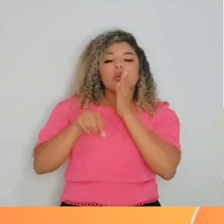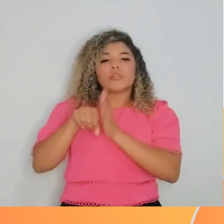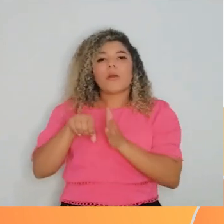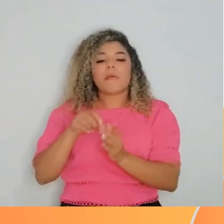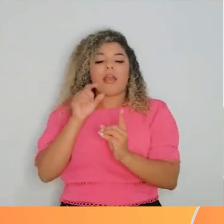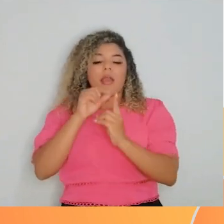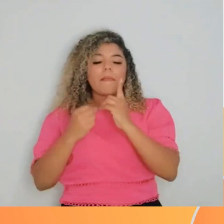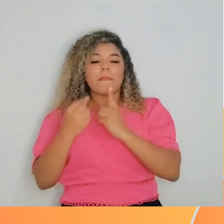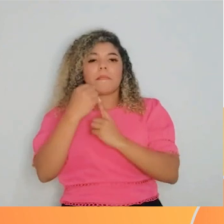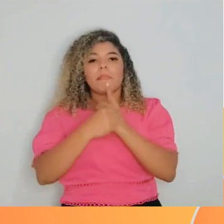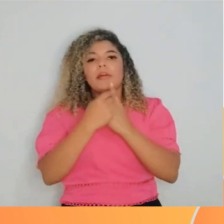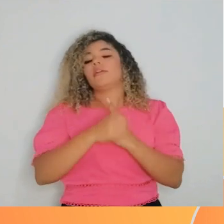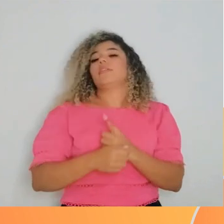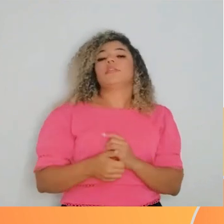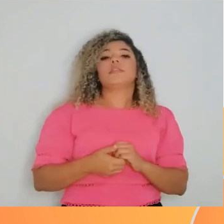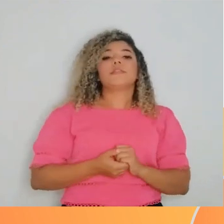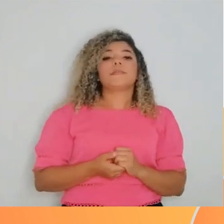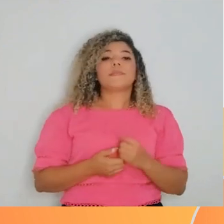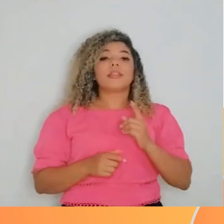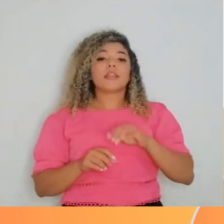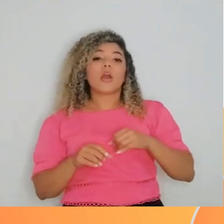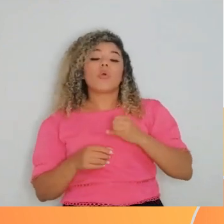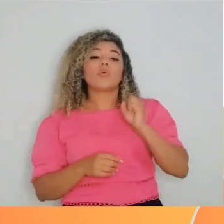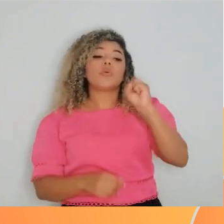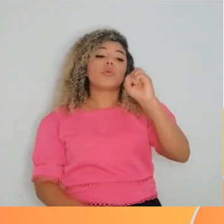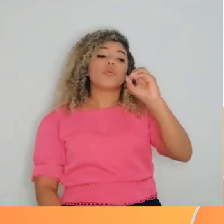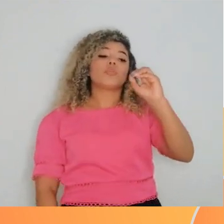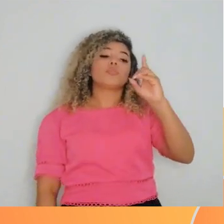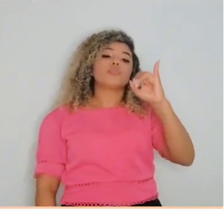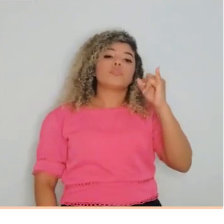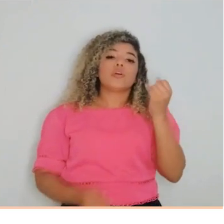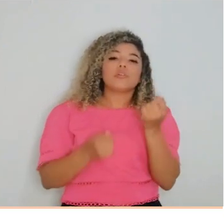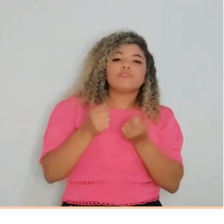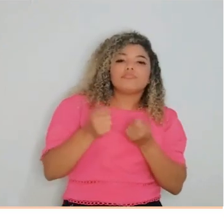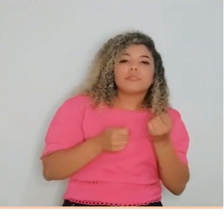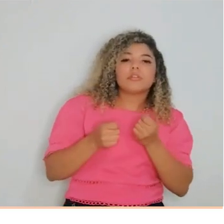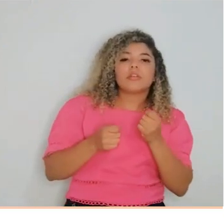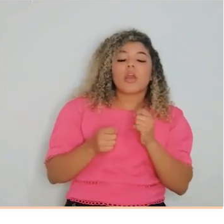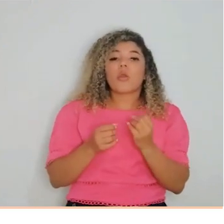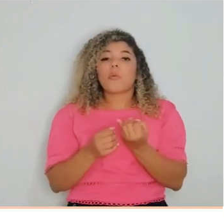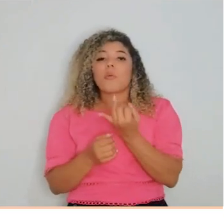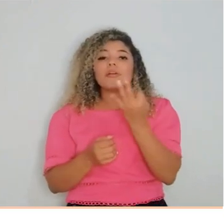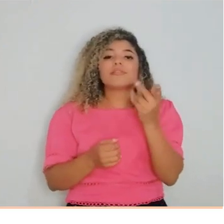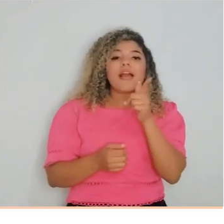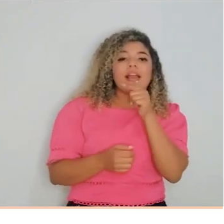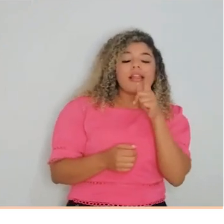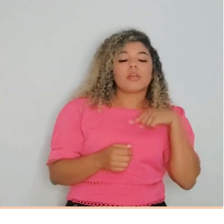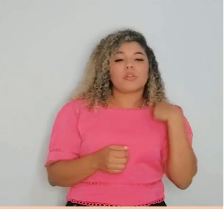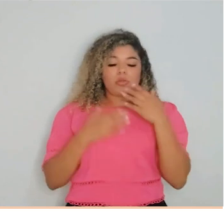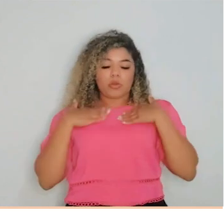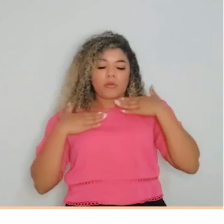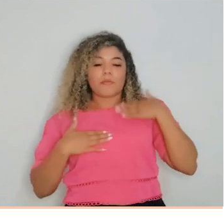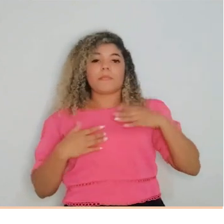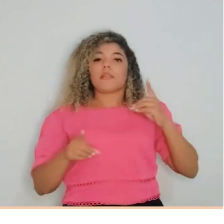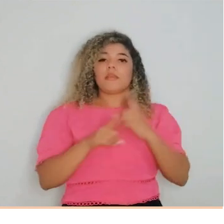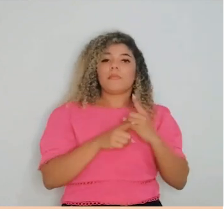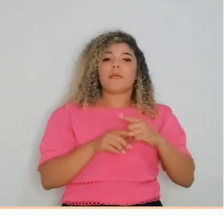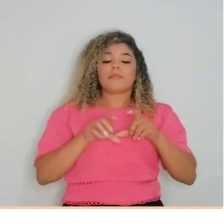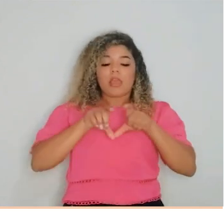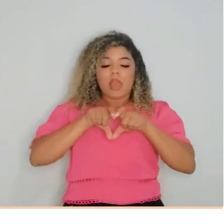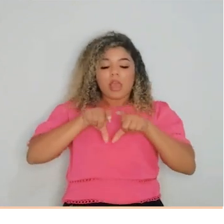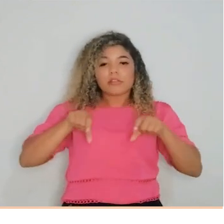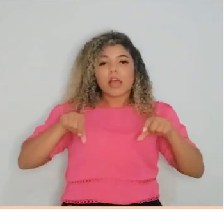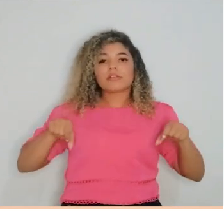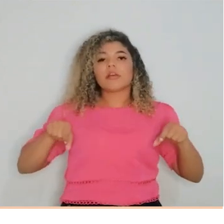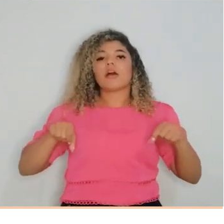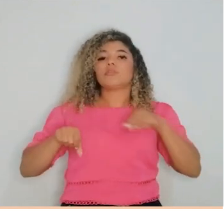fontes desse sal mineral. E por último, sódio, que regula a quantidade de líquidos no nosso organismo. Está presente na salsicha e presunto,